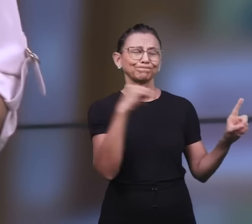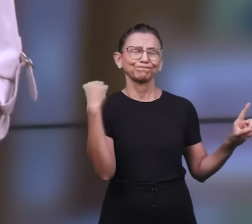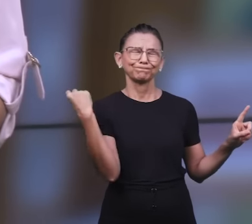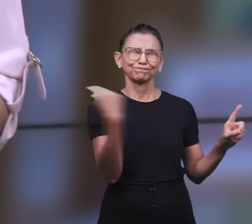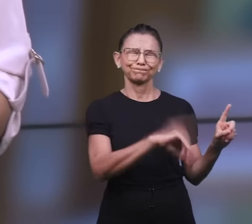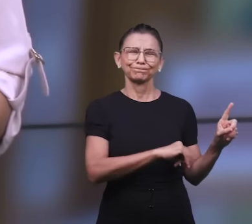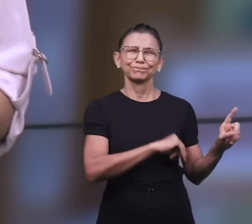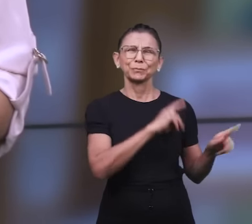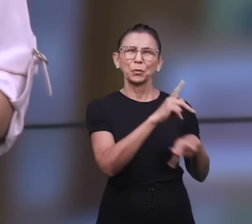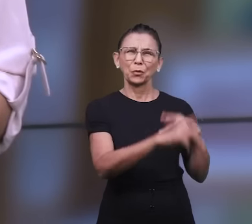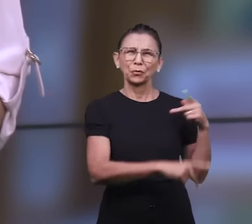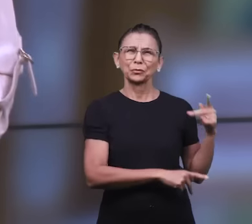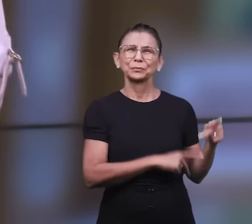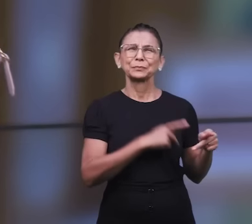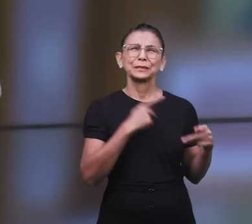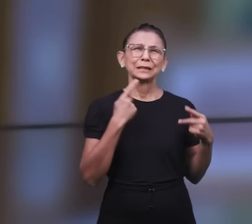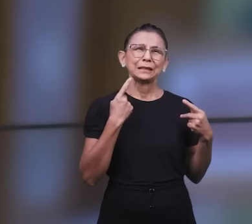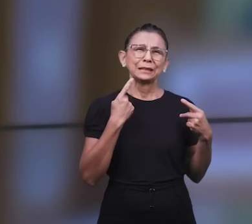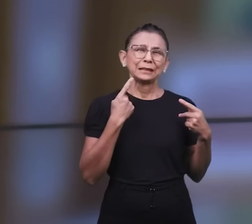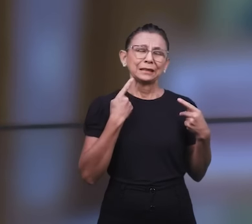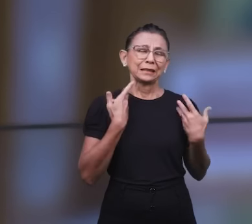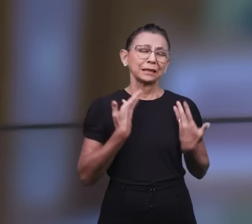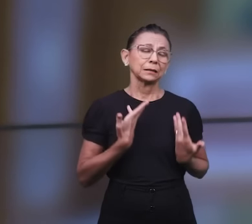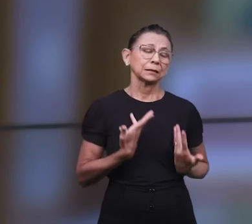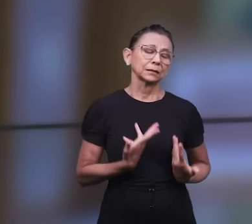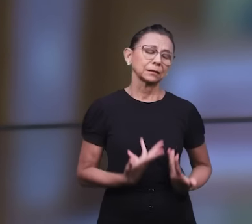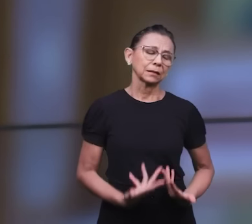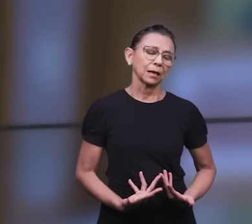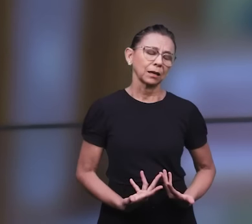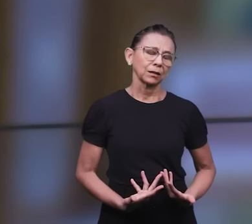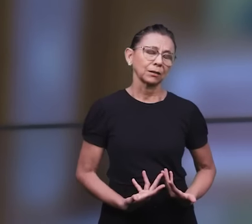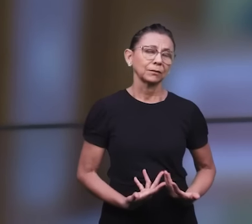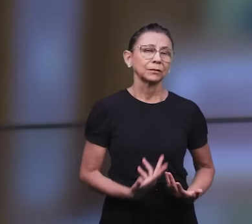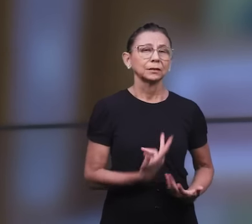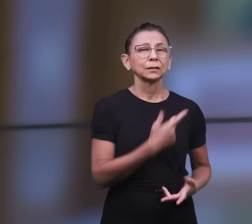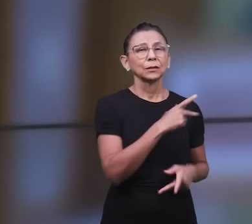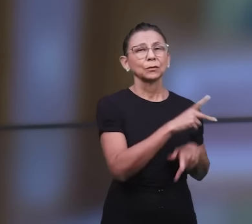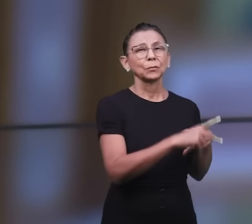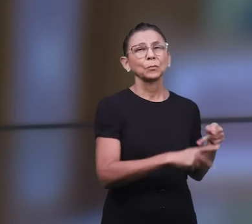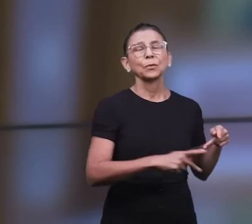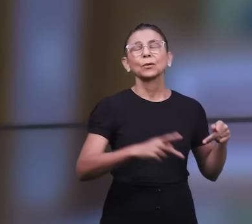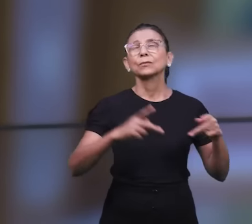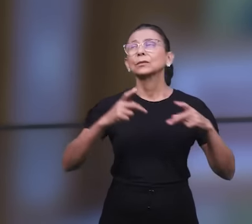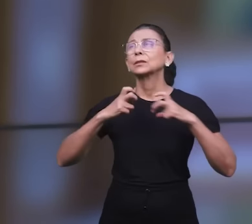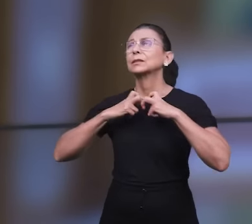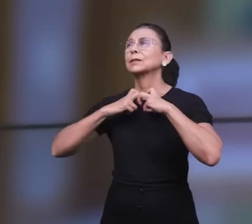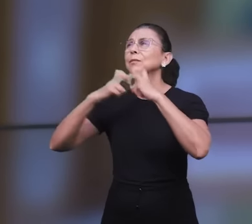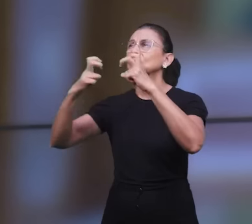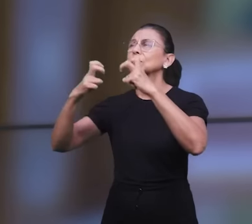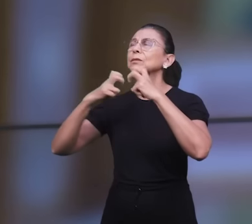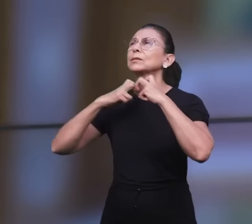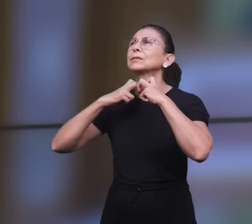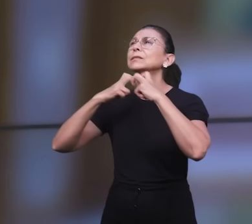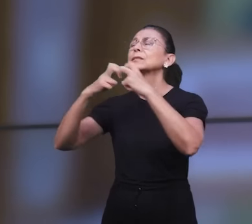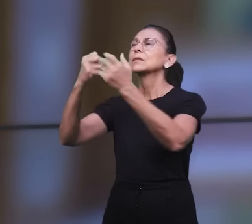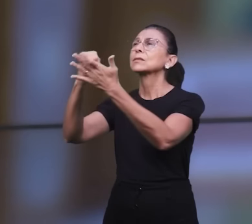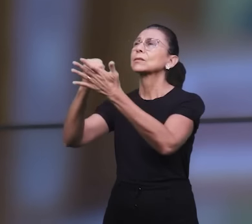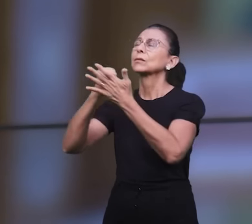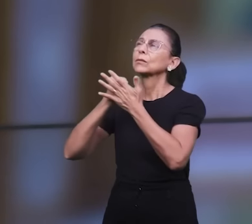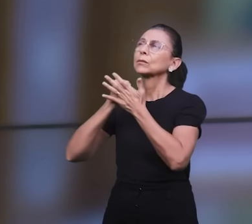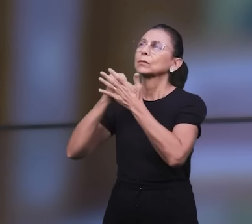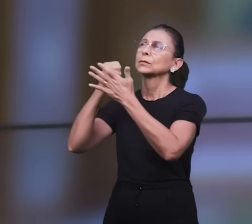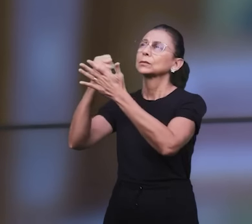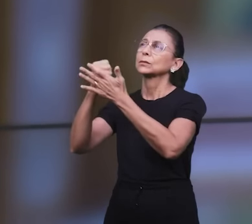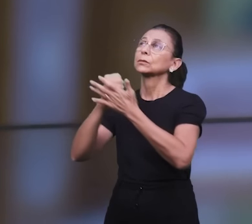descanso que tristeza não é então eles clamaram a Deus por socorro e Deus